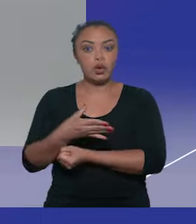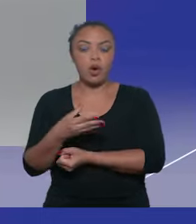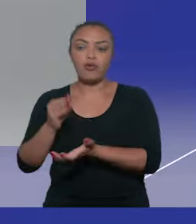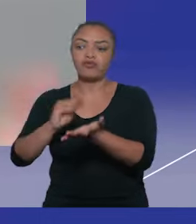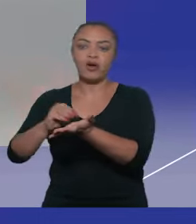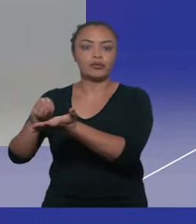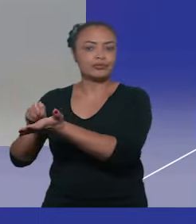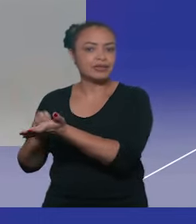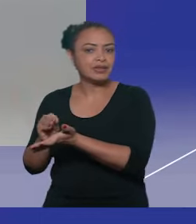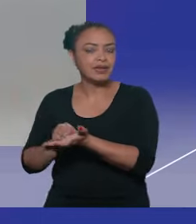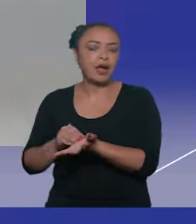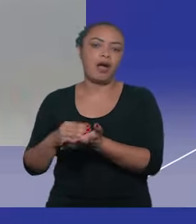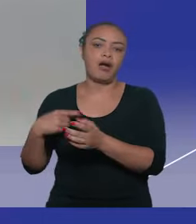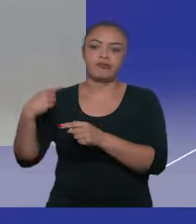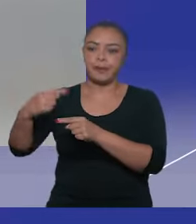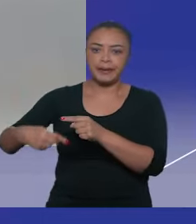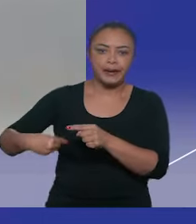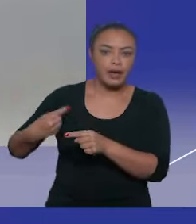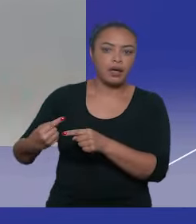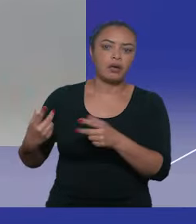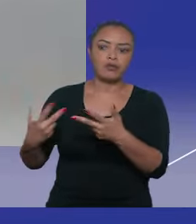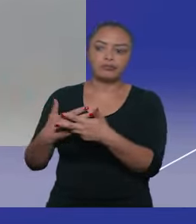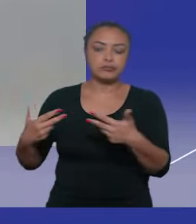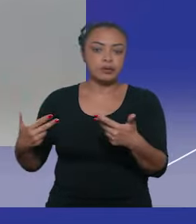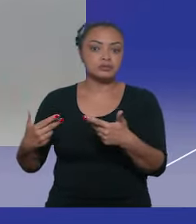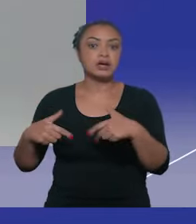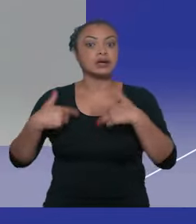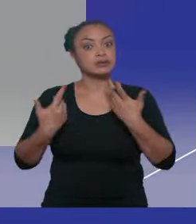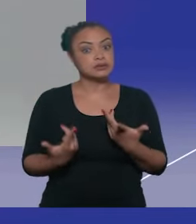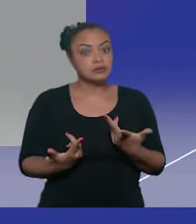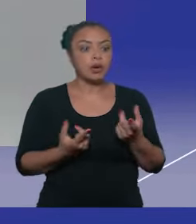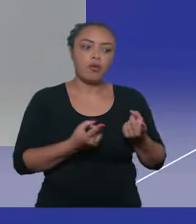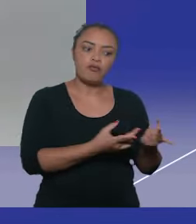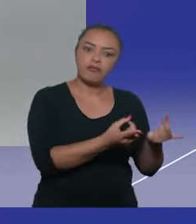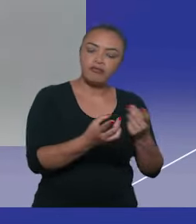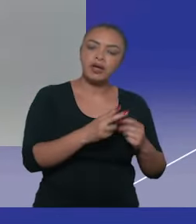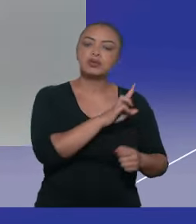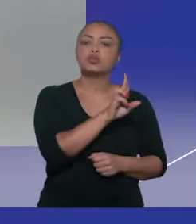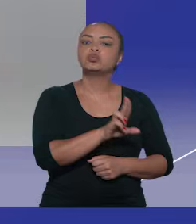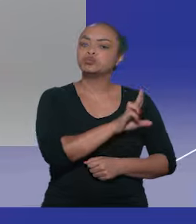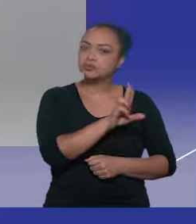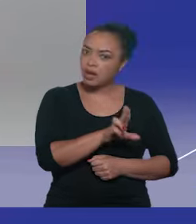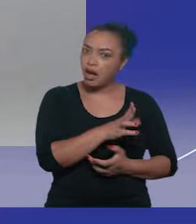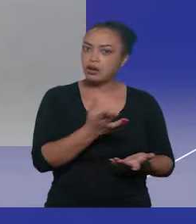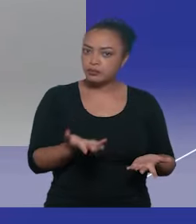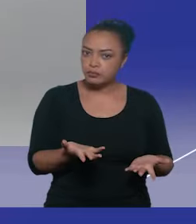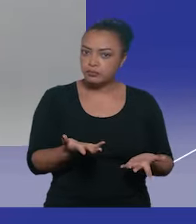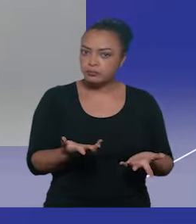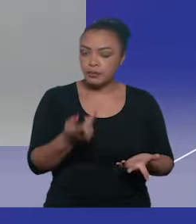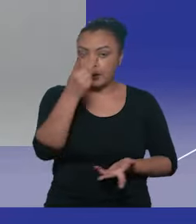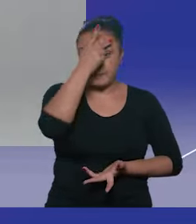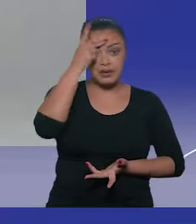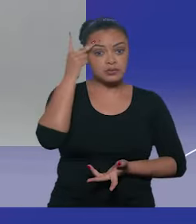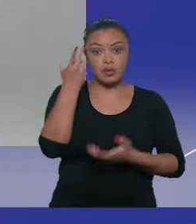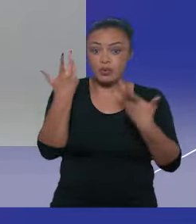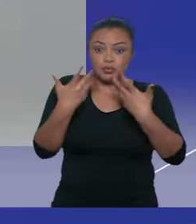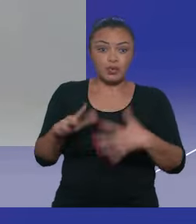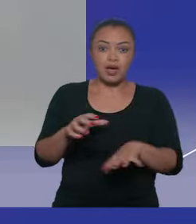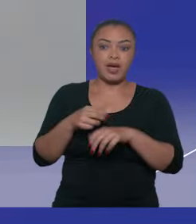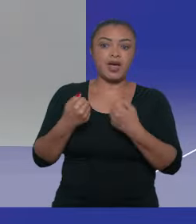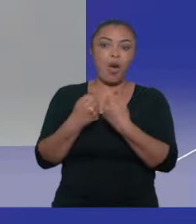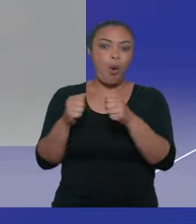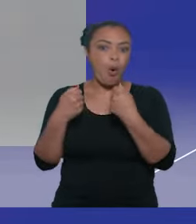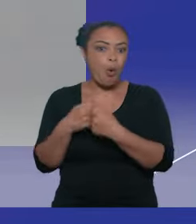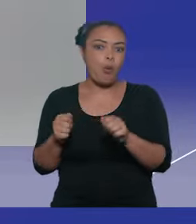ser produzidos, faltava chip, faltava pneu, faltava de tudo. Então, os usados venderam muito, as pessoas não queriam usar transporte público